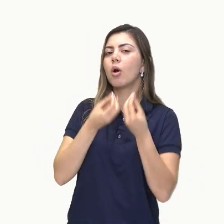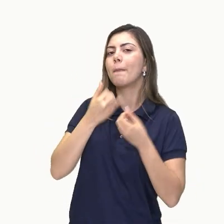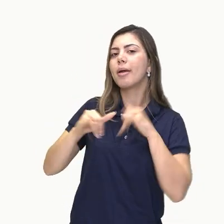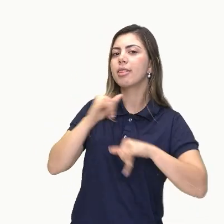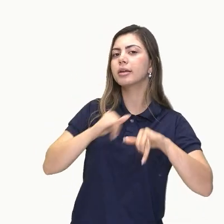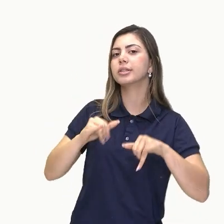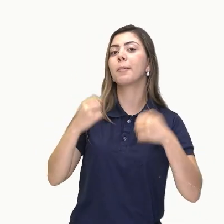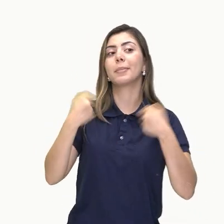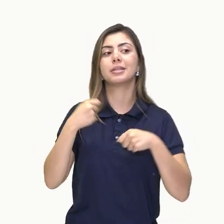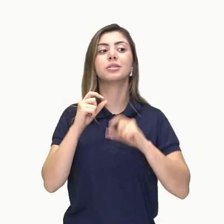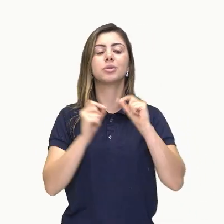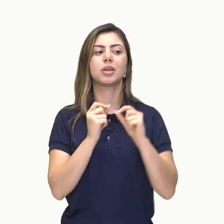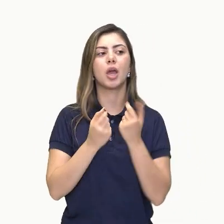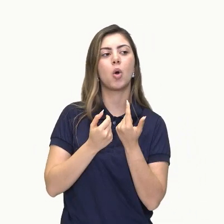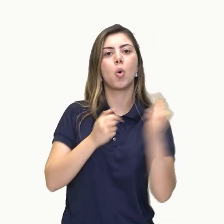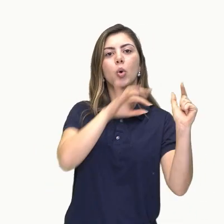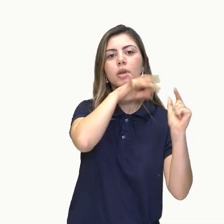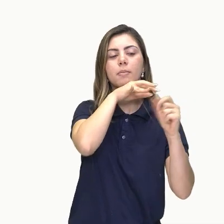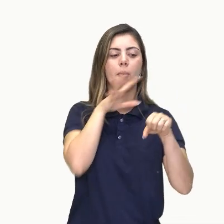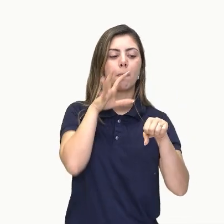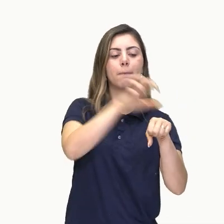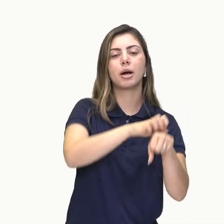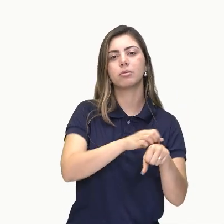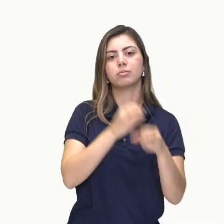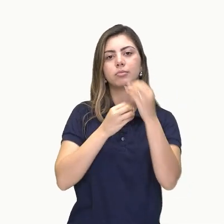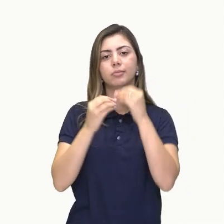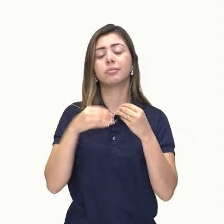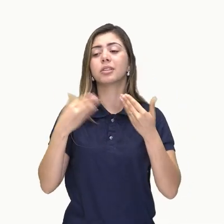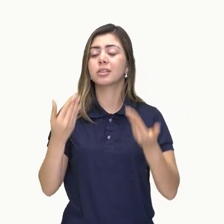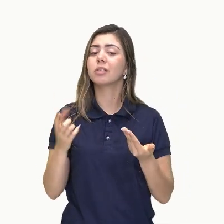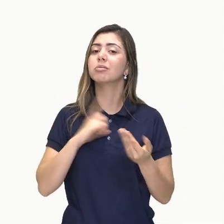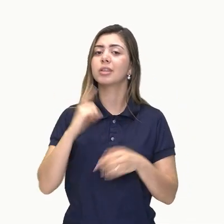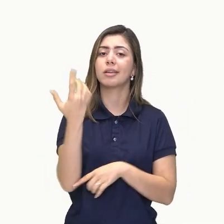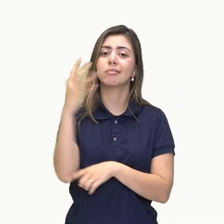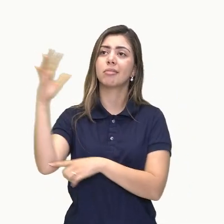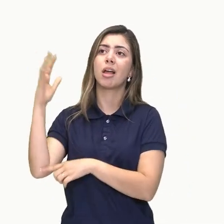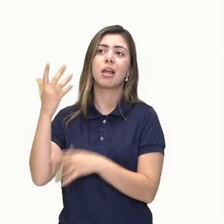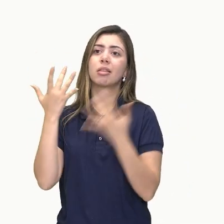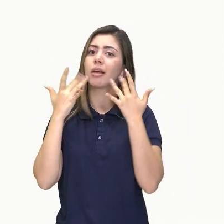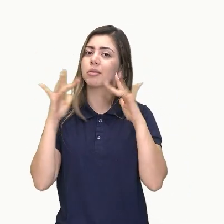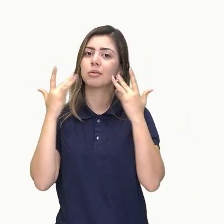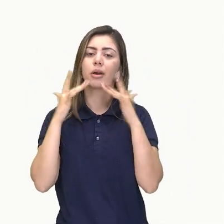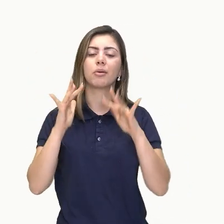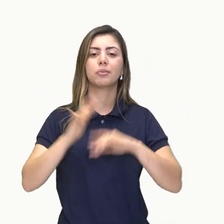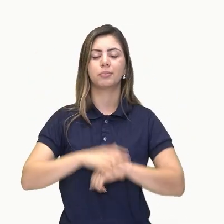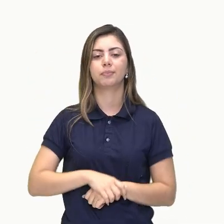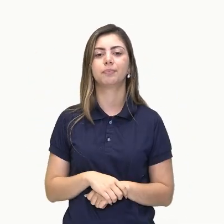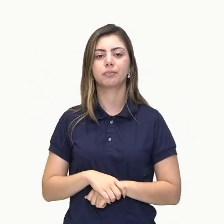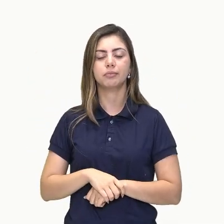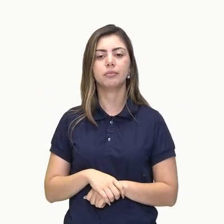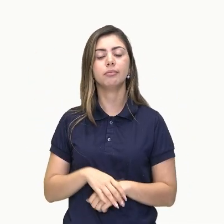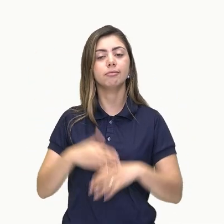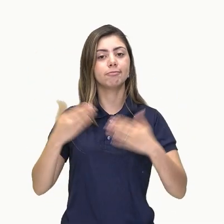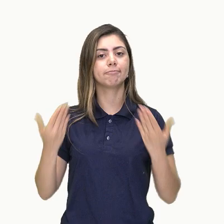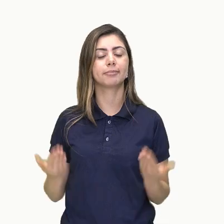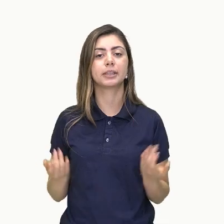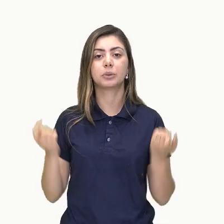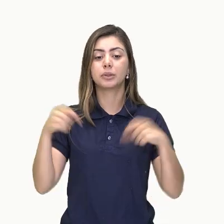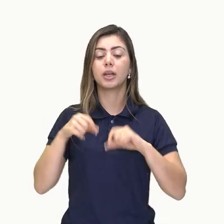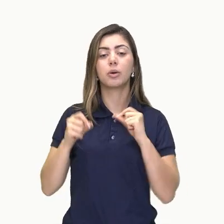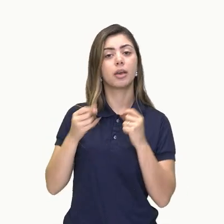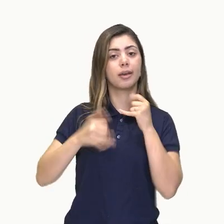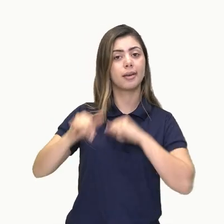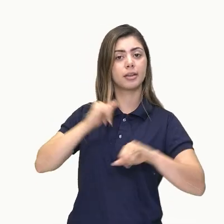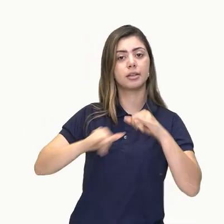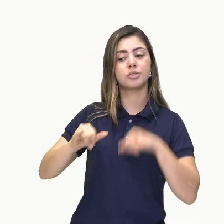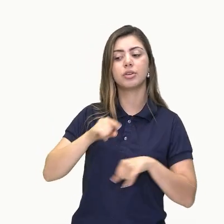se alimentar. Né? Então, na natureza, isso acontece de uma forma muito natural, né? Então, para obtenção de energia,